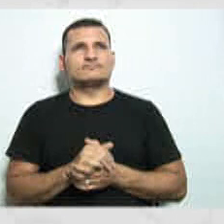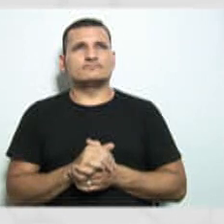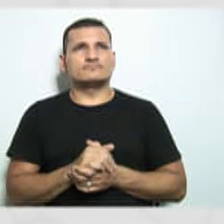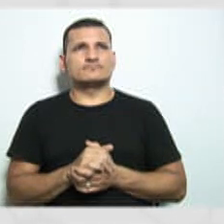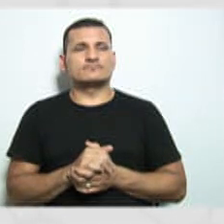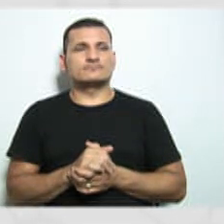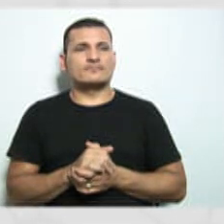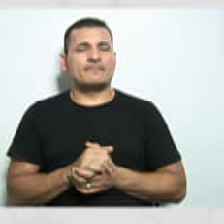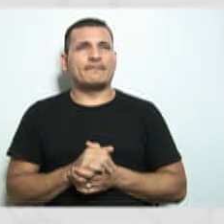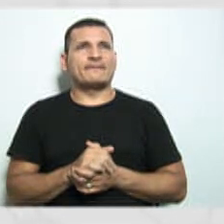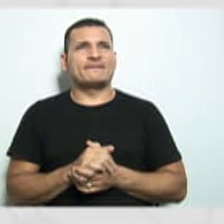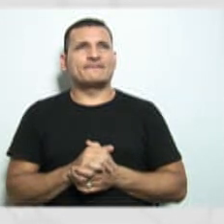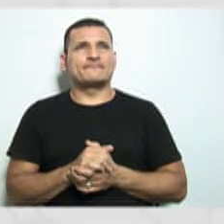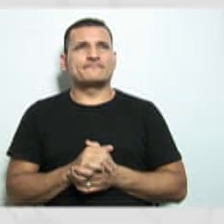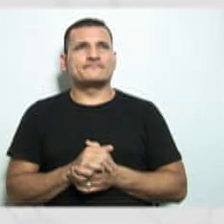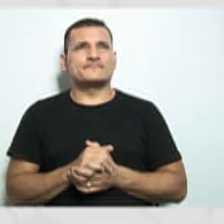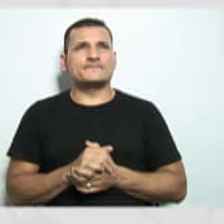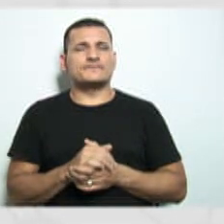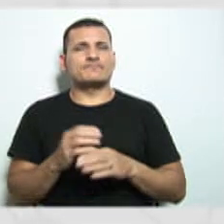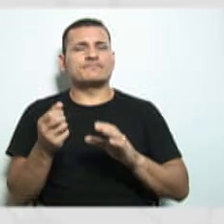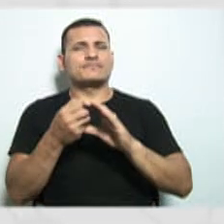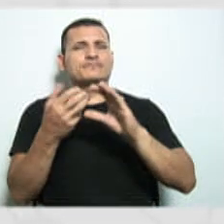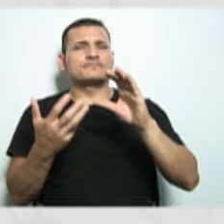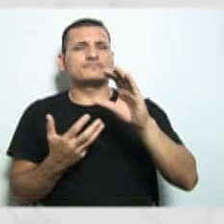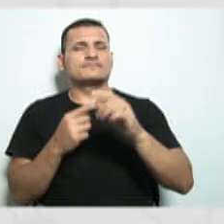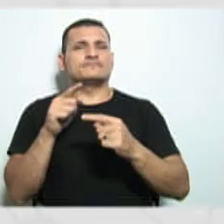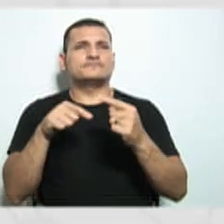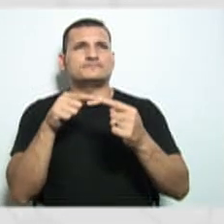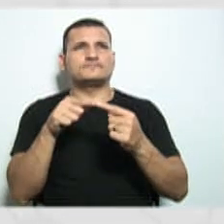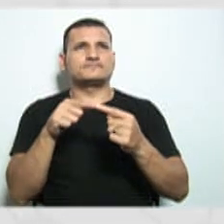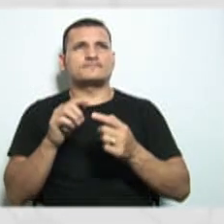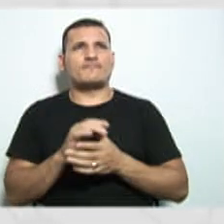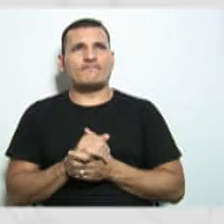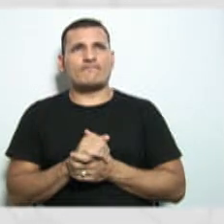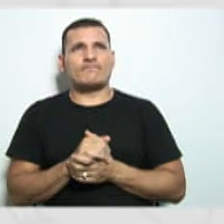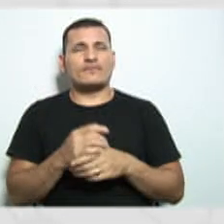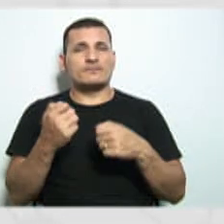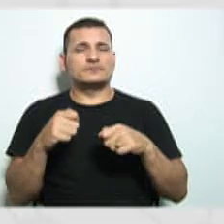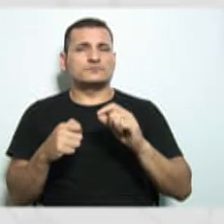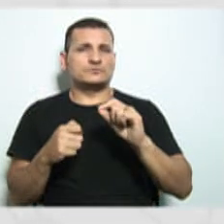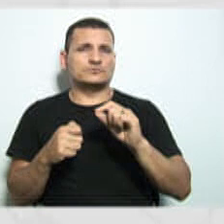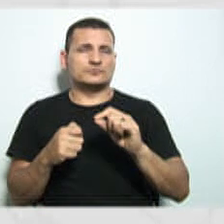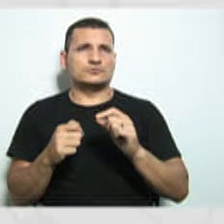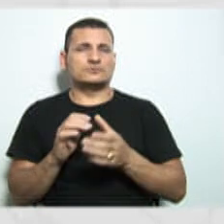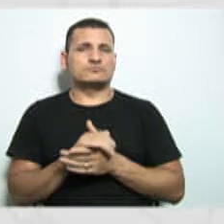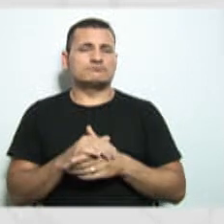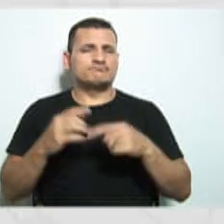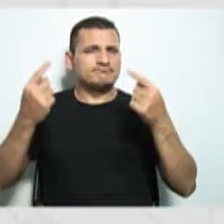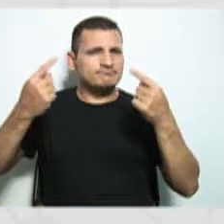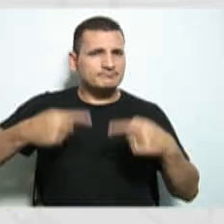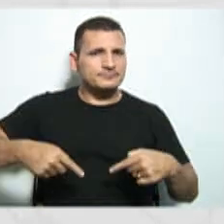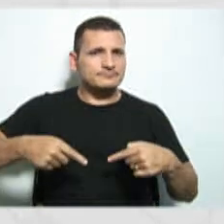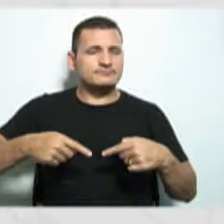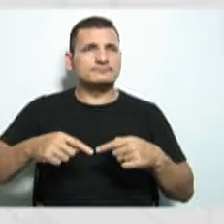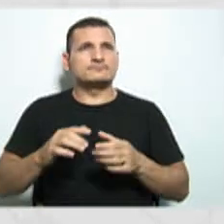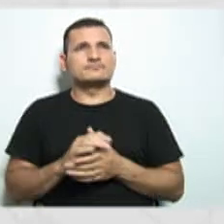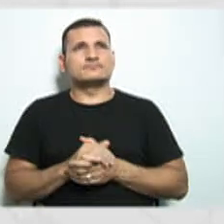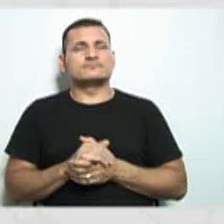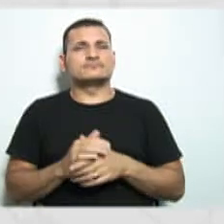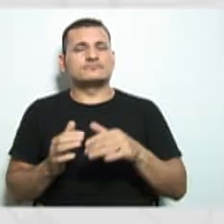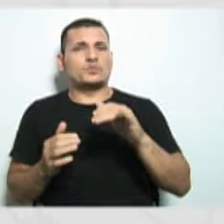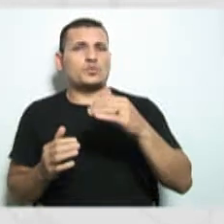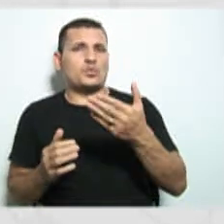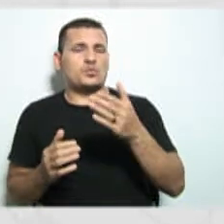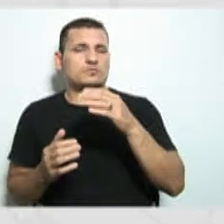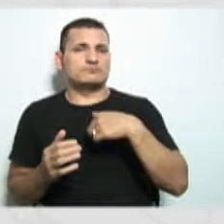isso servem as metas, tá? Quais são as características dos objetivos? Eles precisam ser viáveis e desafiadores. Eu quero comprar uma